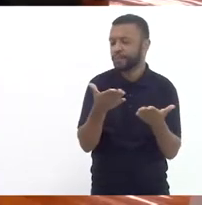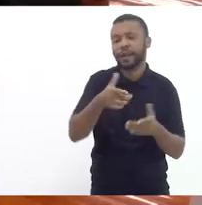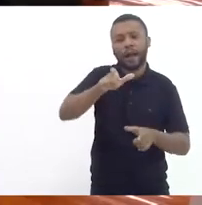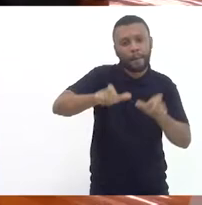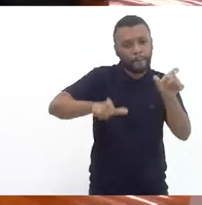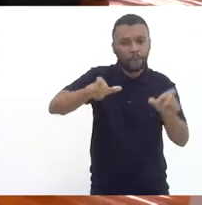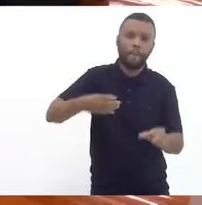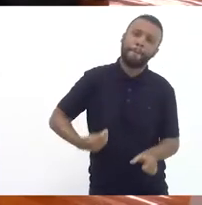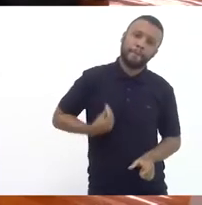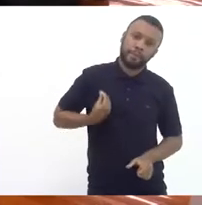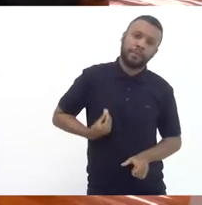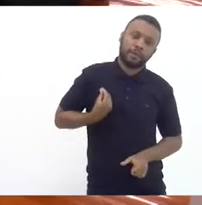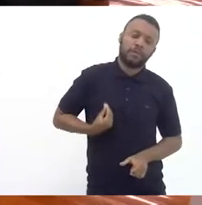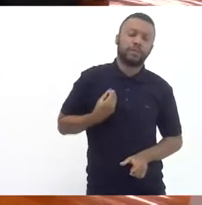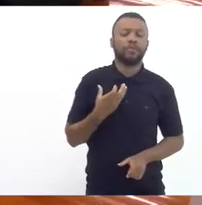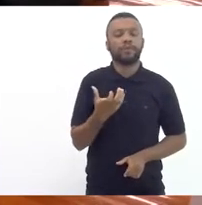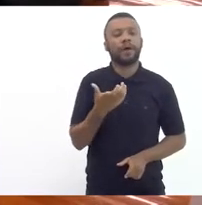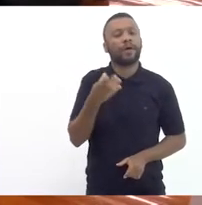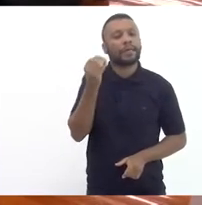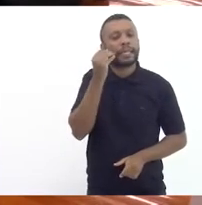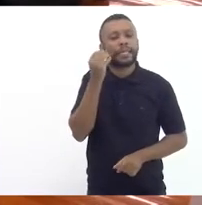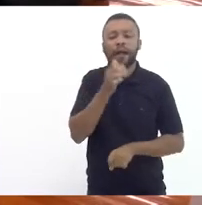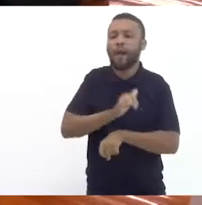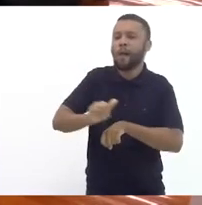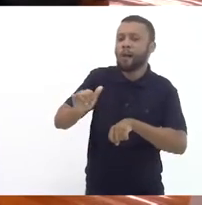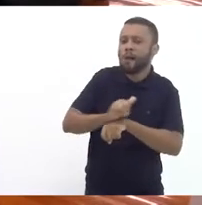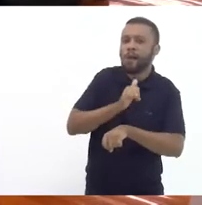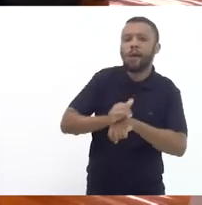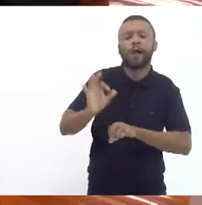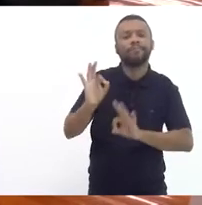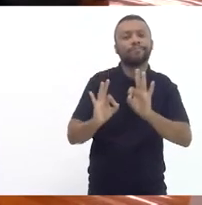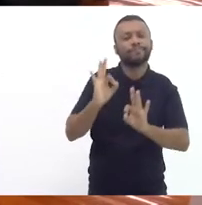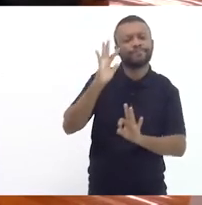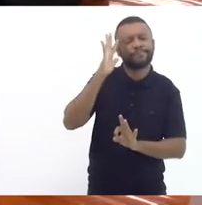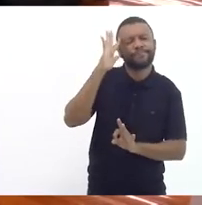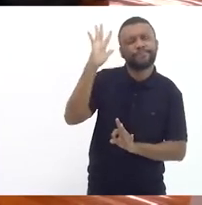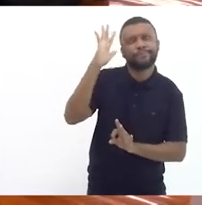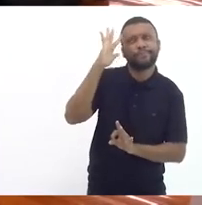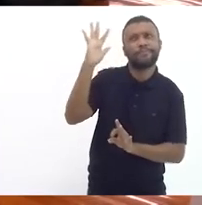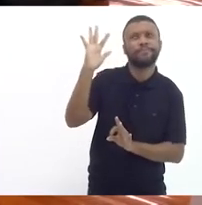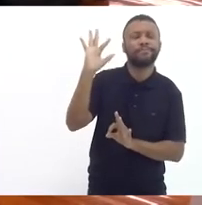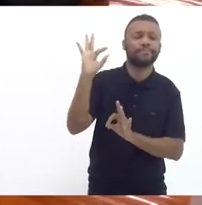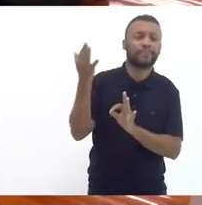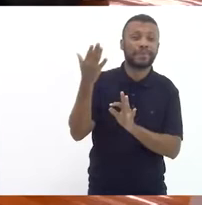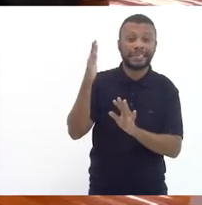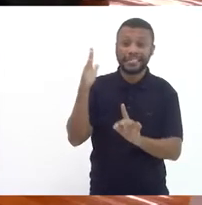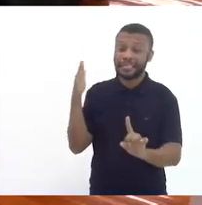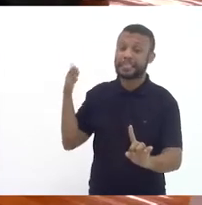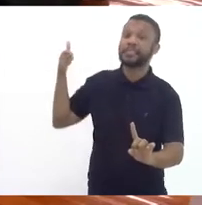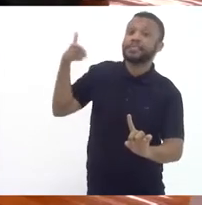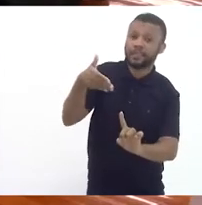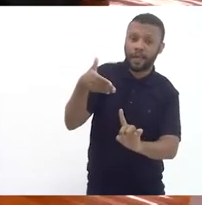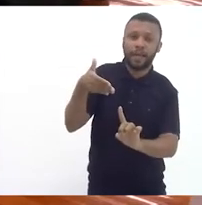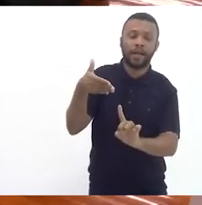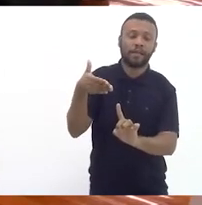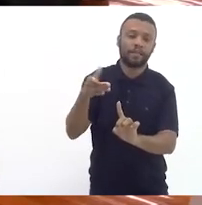quero tentar formular questões assim, mais diretas, aproveitando